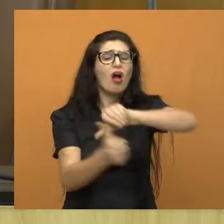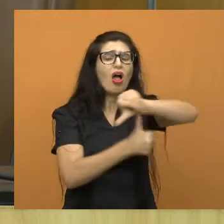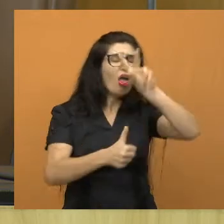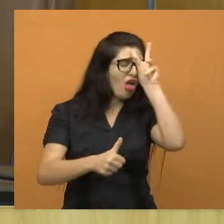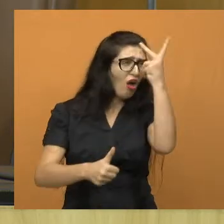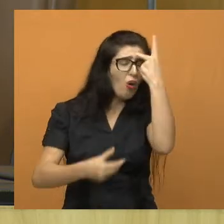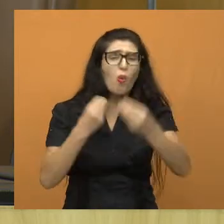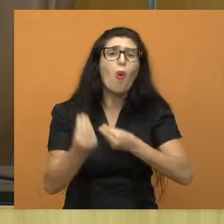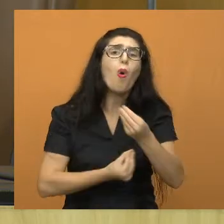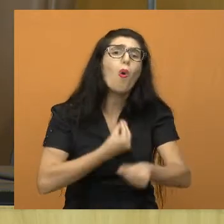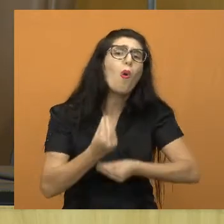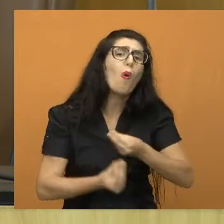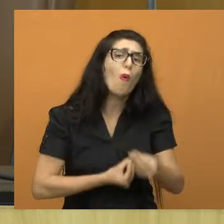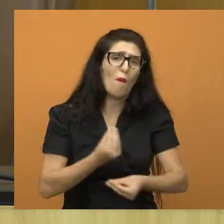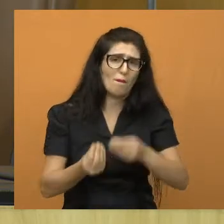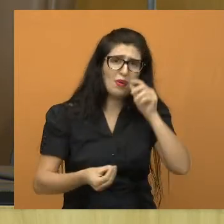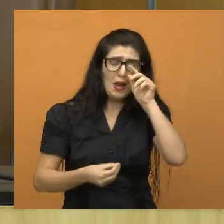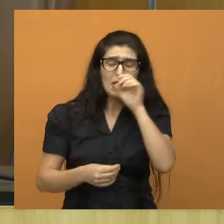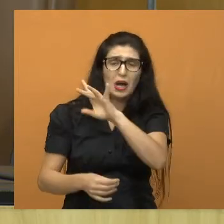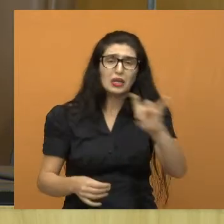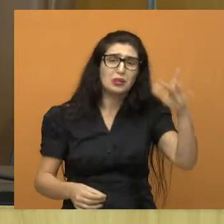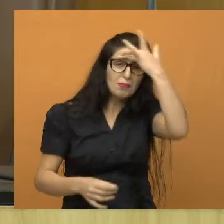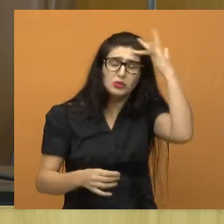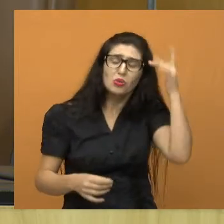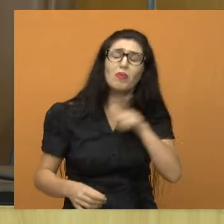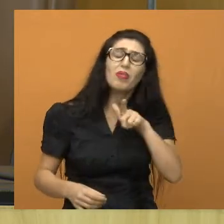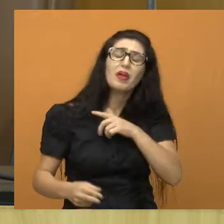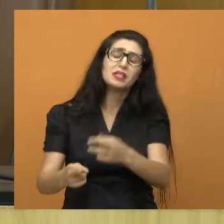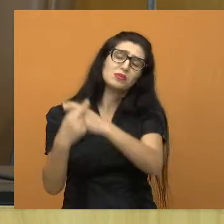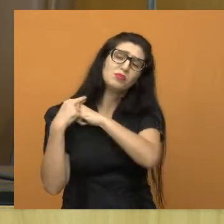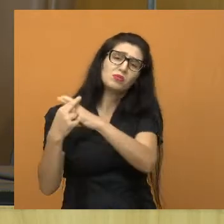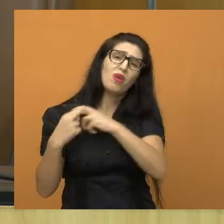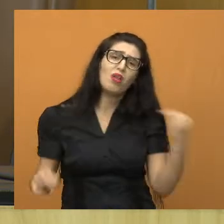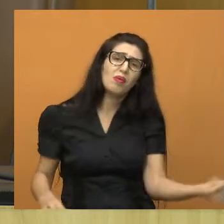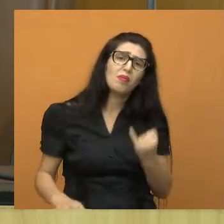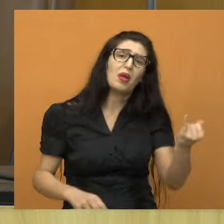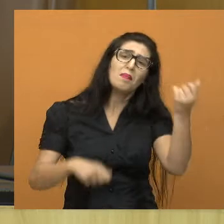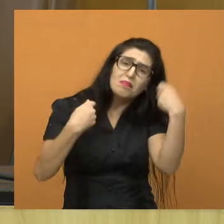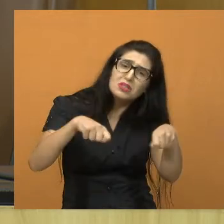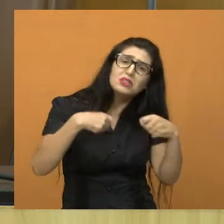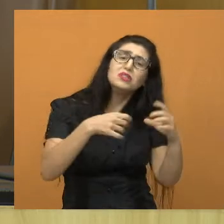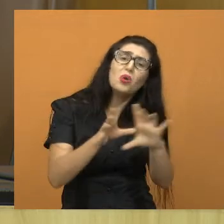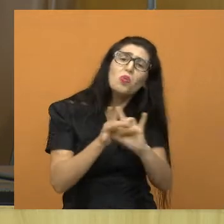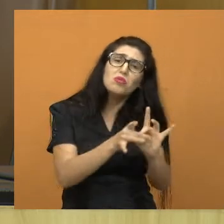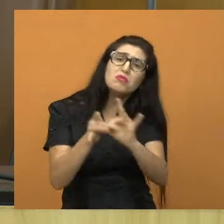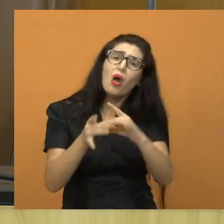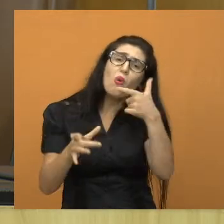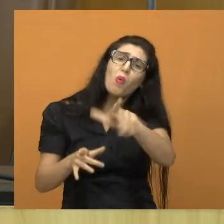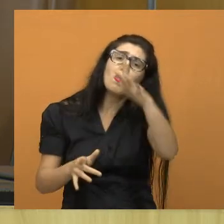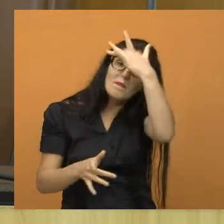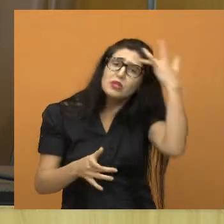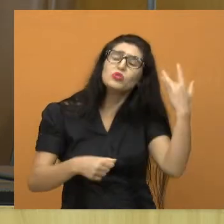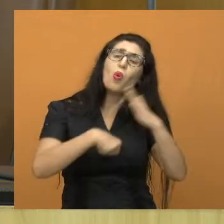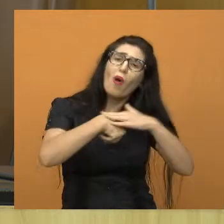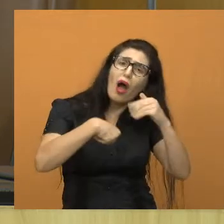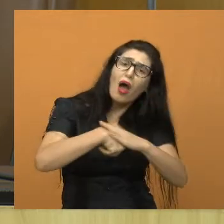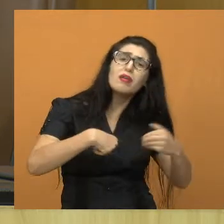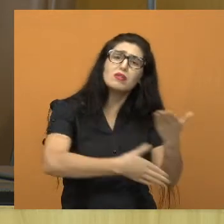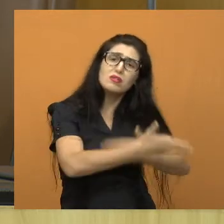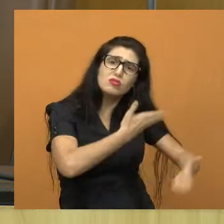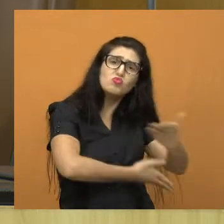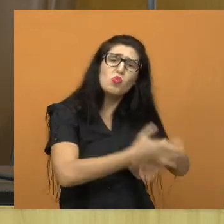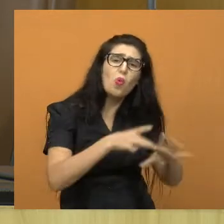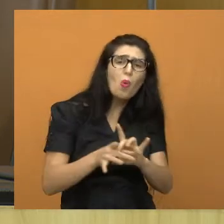ele tem uma responsabilidade importante no cuidado do outro, de cuidar da outra pessoa, seja através dos